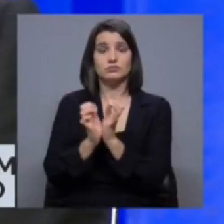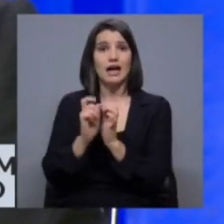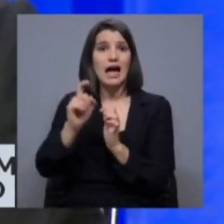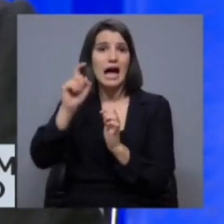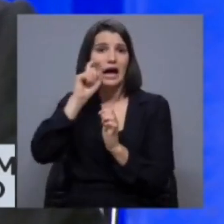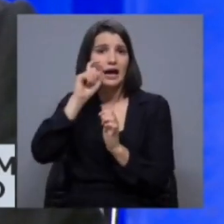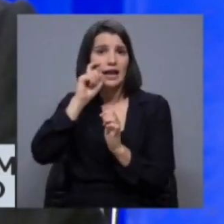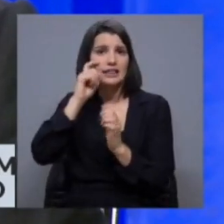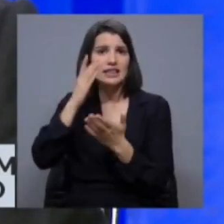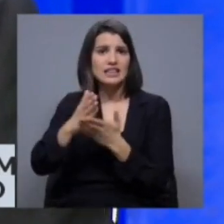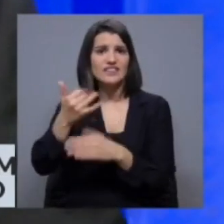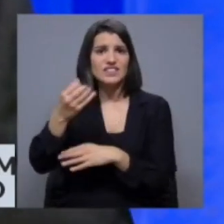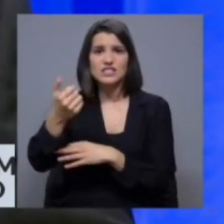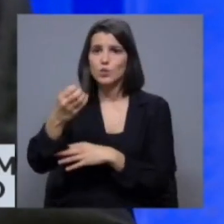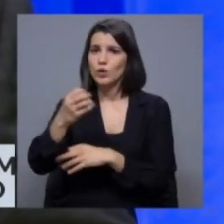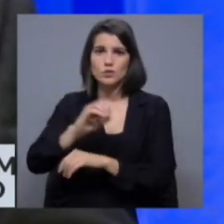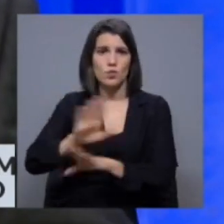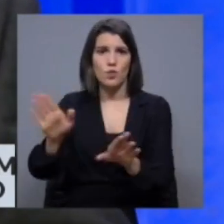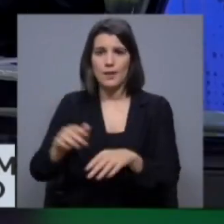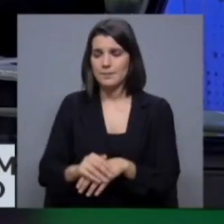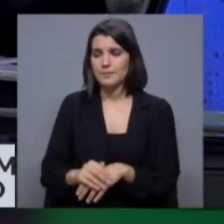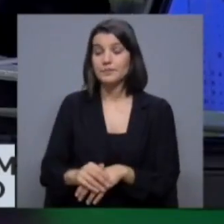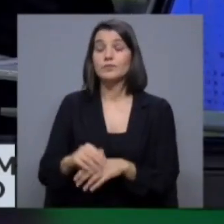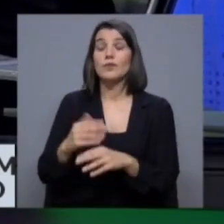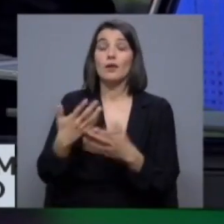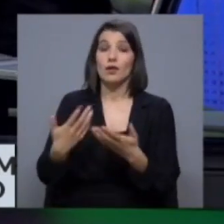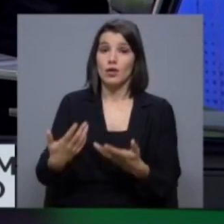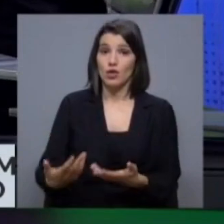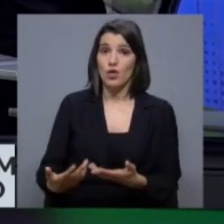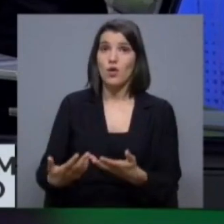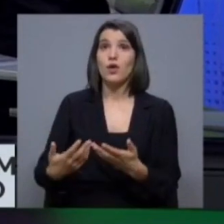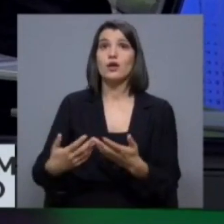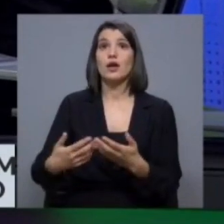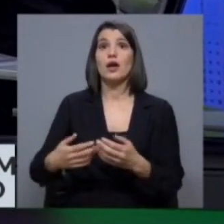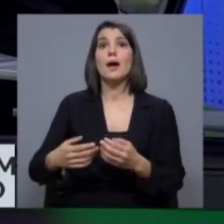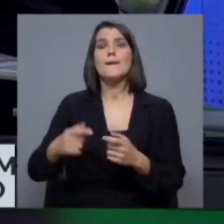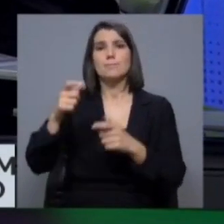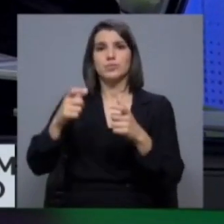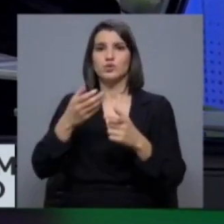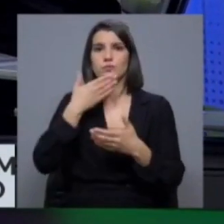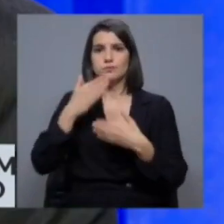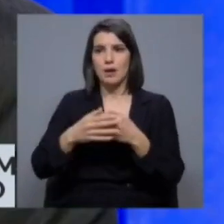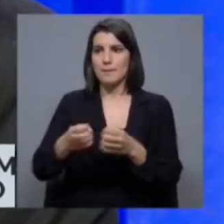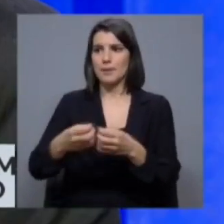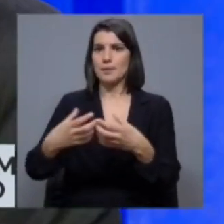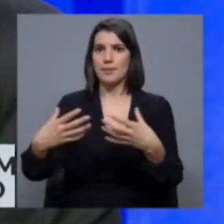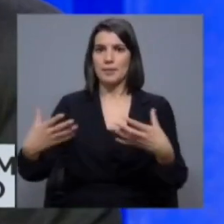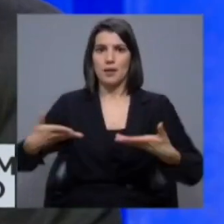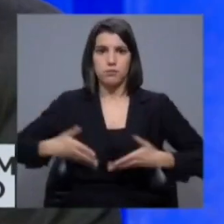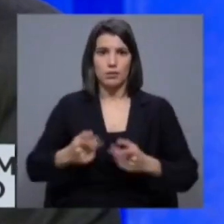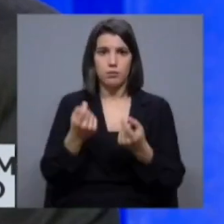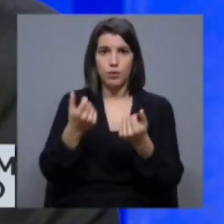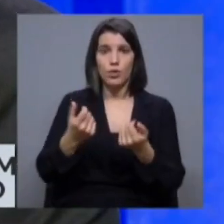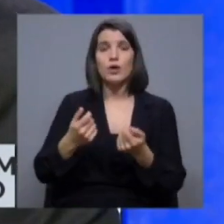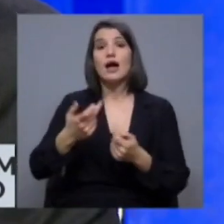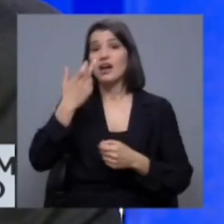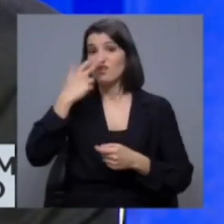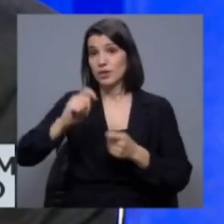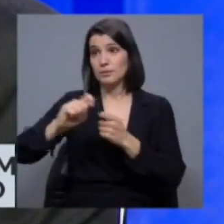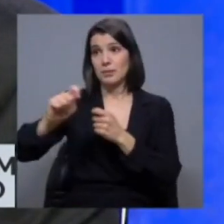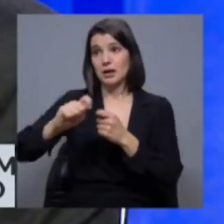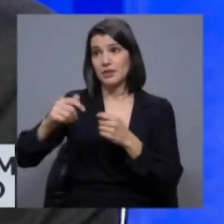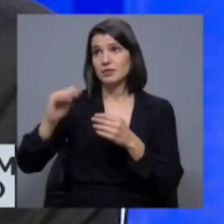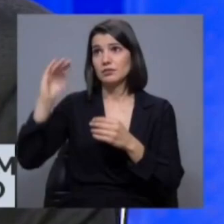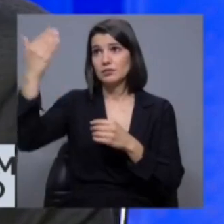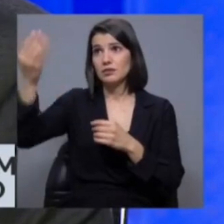estão garantidas a todas elas 1050 ti abraçar o atual Portugal por pressão demografia se nada for feito as pensões constar o pagamento já